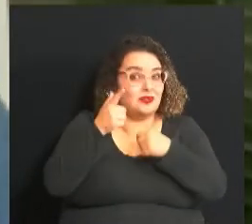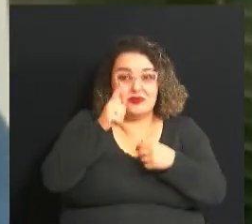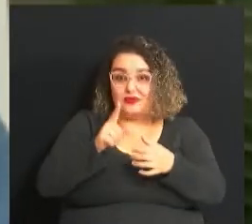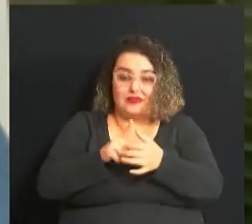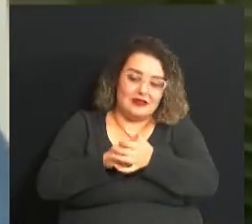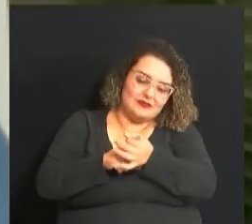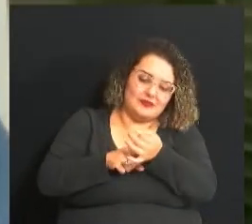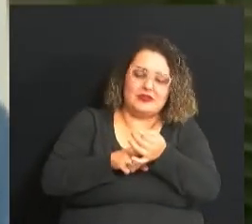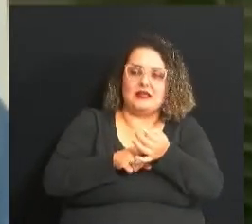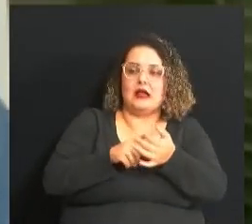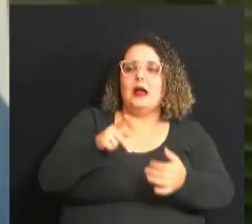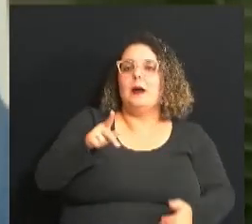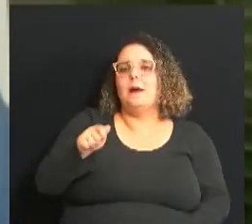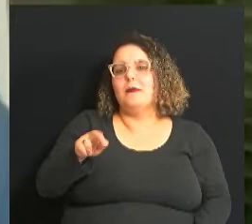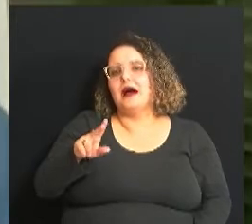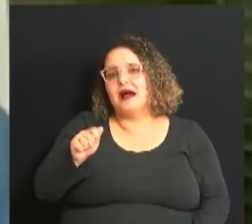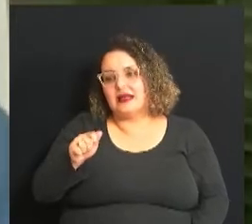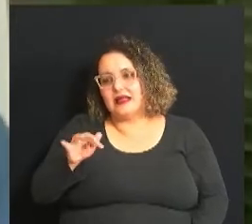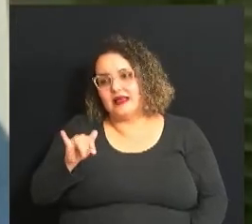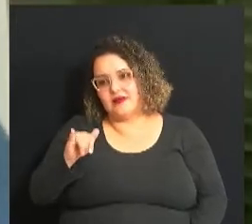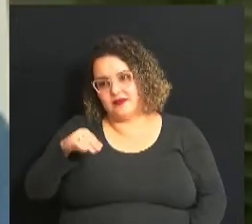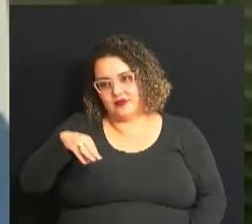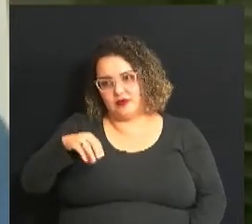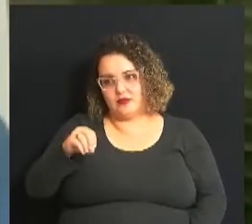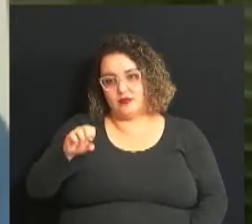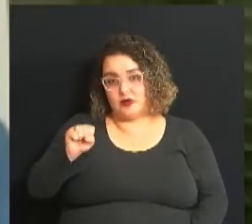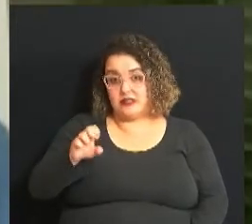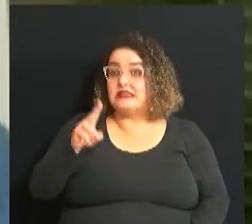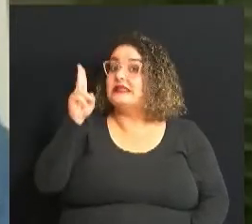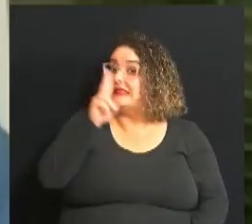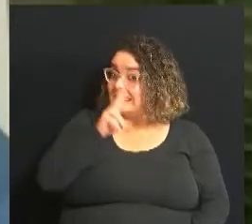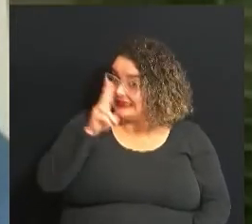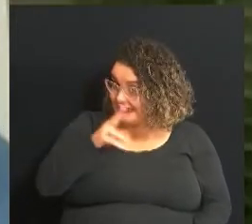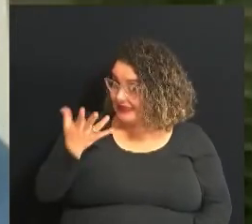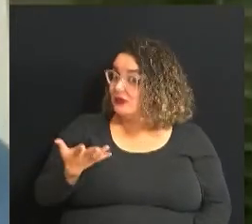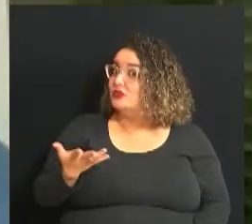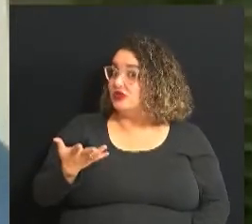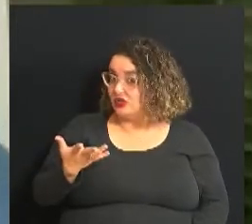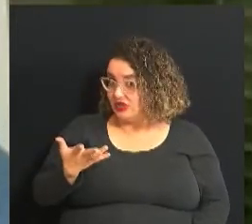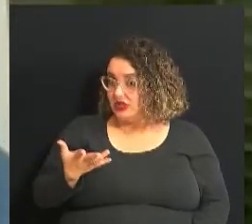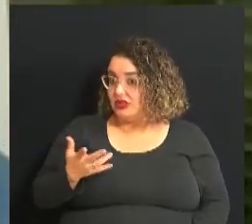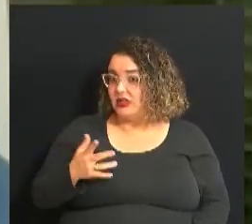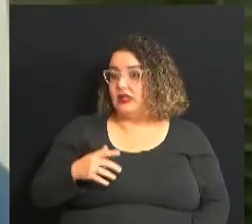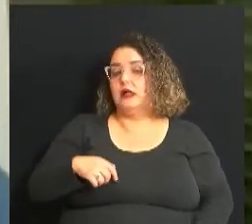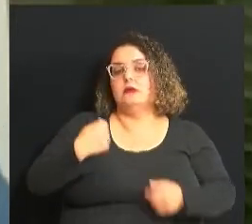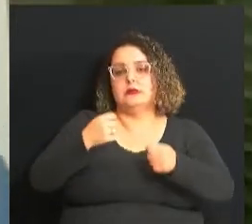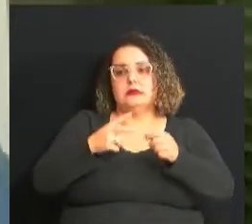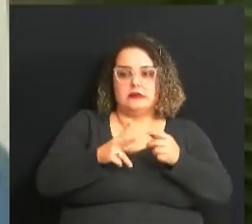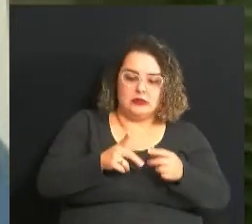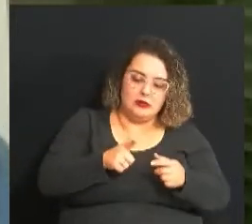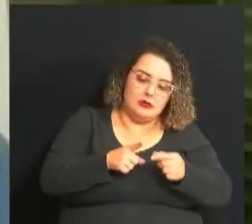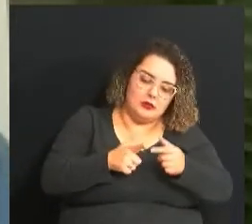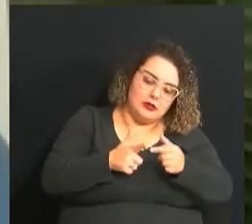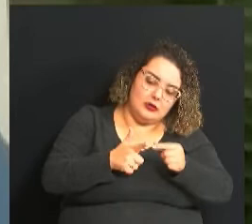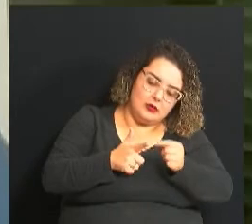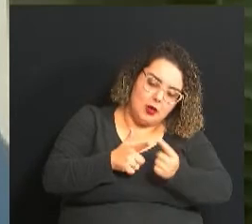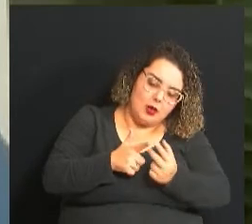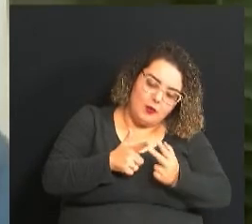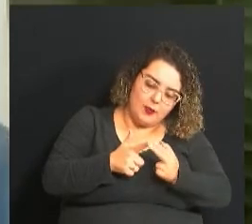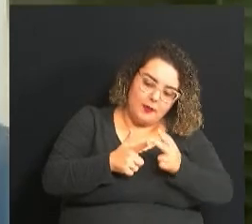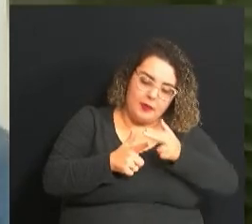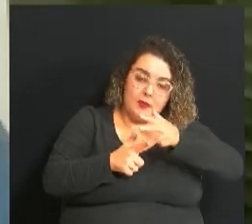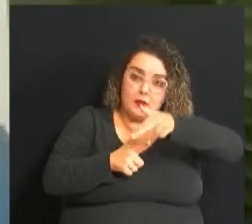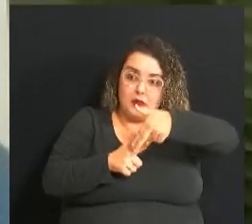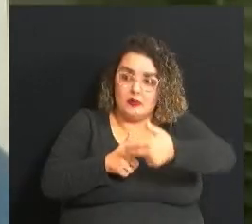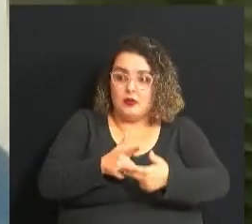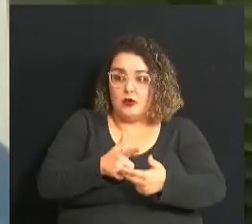chamamos de parafimose. Isso vira uma urgência. Você tem que ir lá e tirar essa pele, porque você começa a ter problema de irrigação